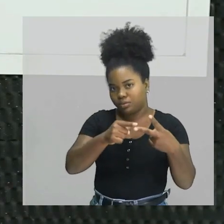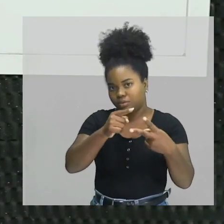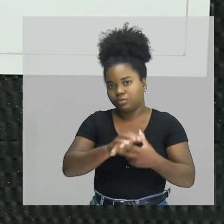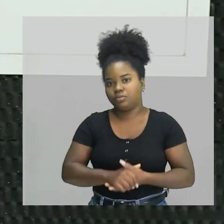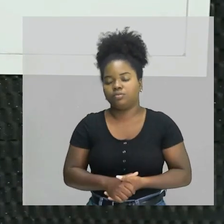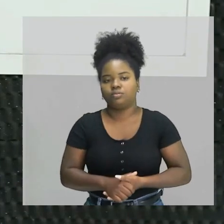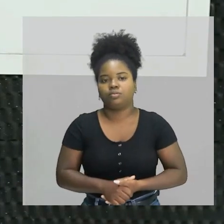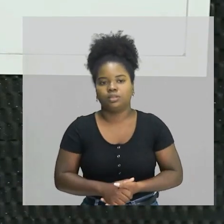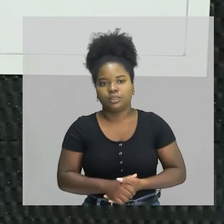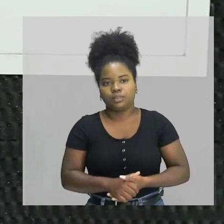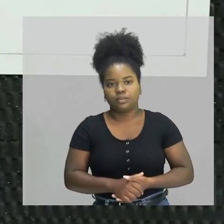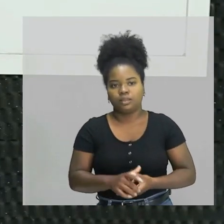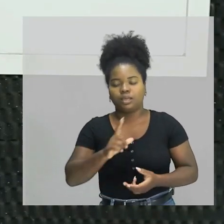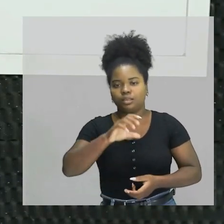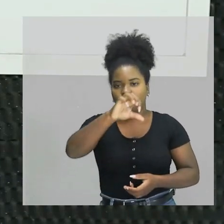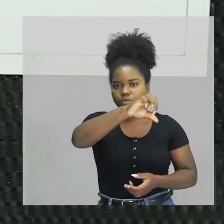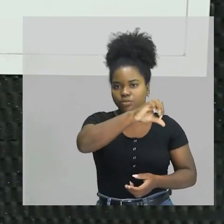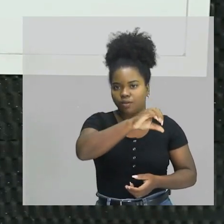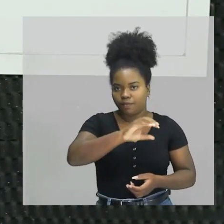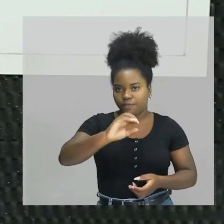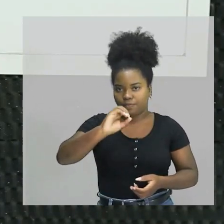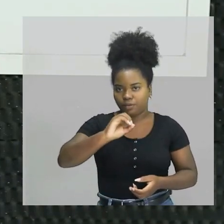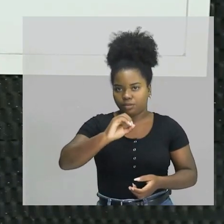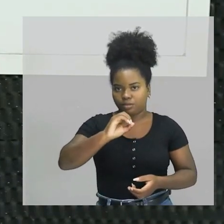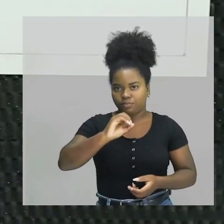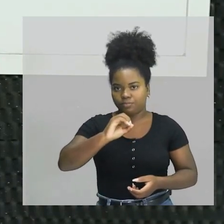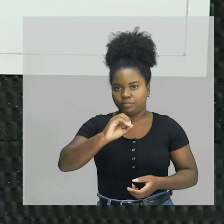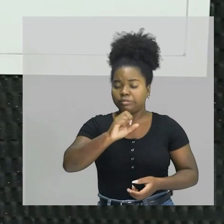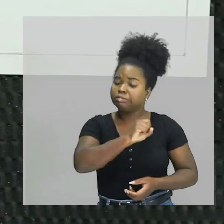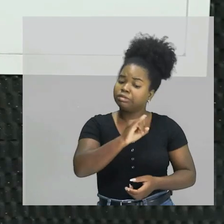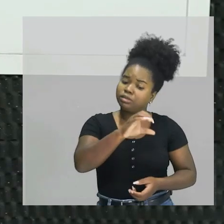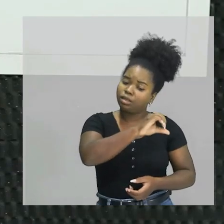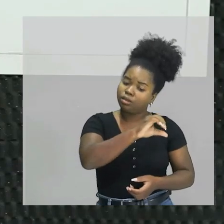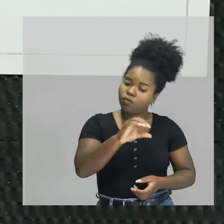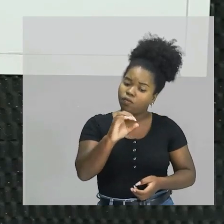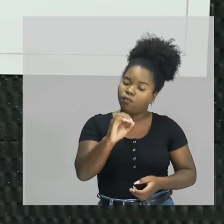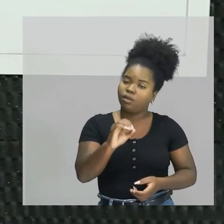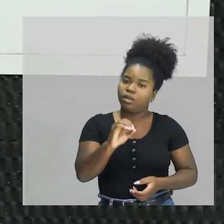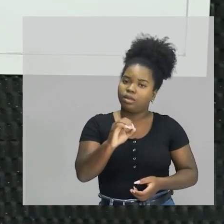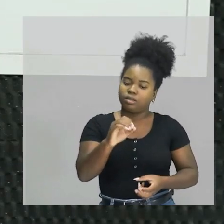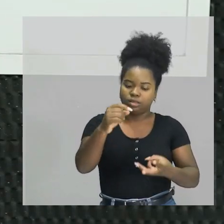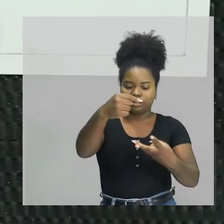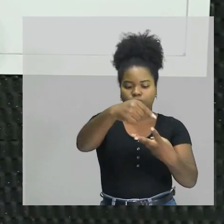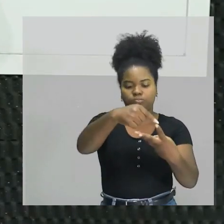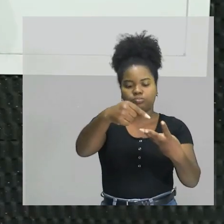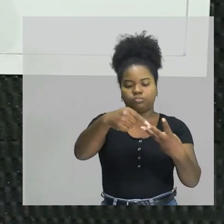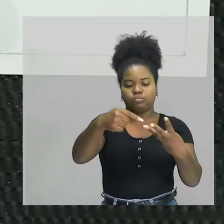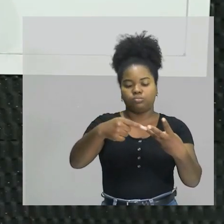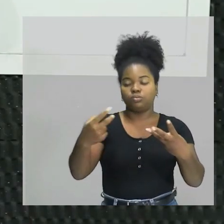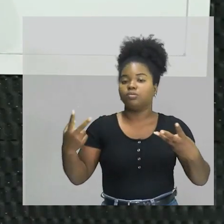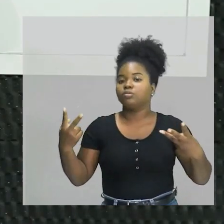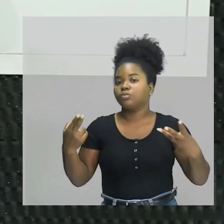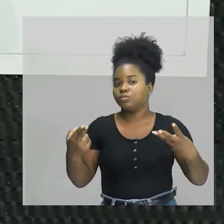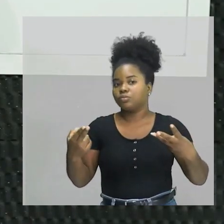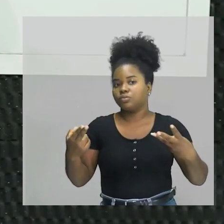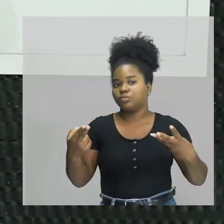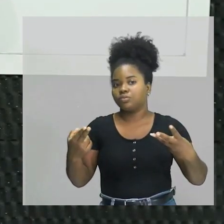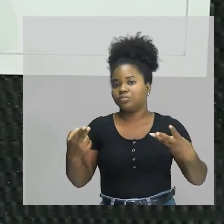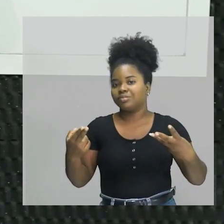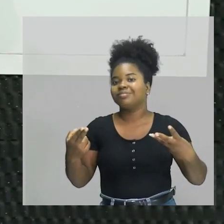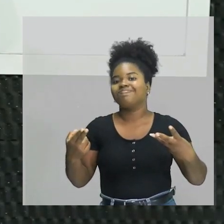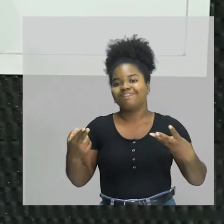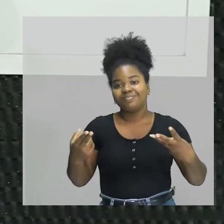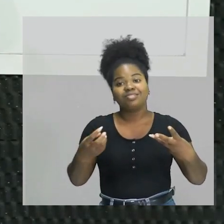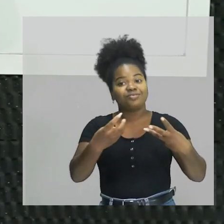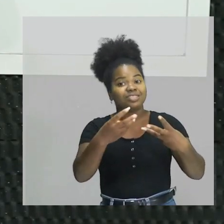né, esse triângulo aqui é de 90. Se esse triângulo aqui é de 90 e essas 3 partes são iguais, o ângulo